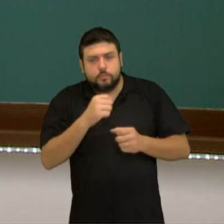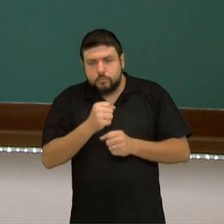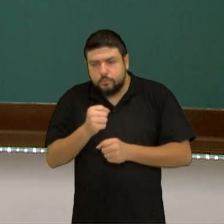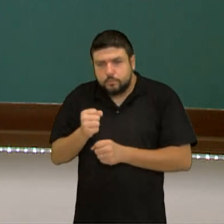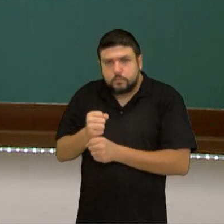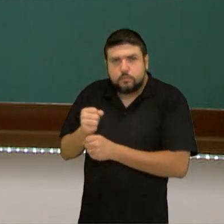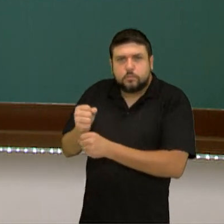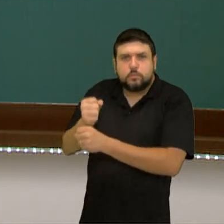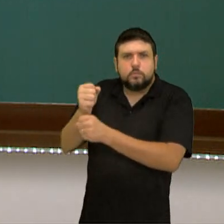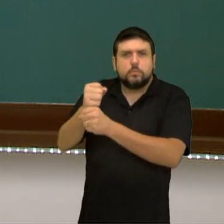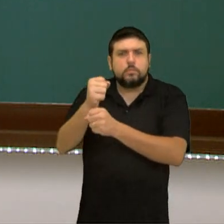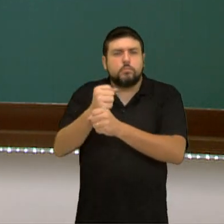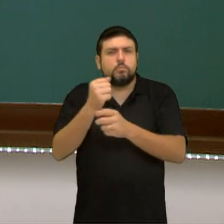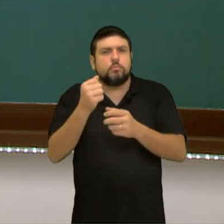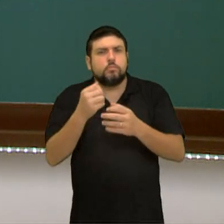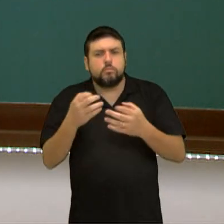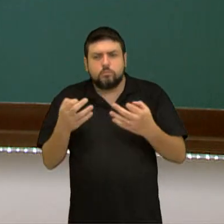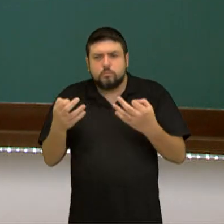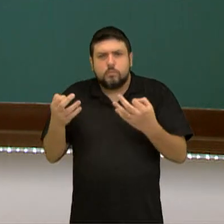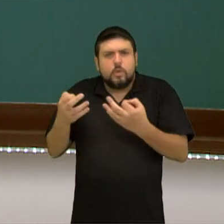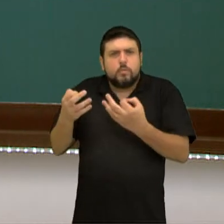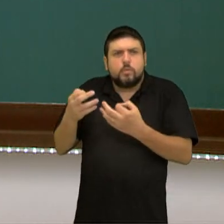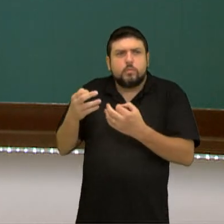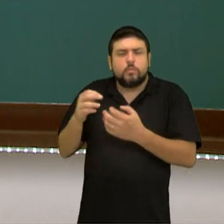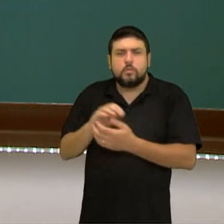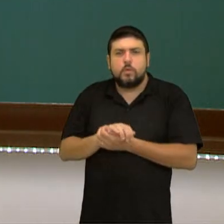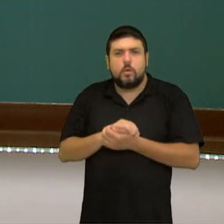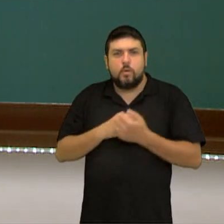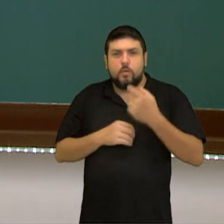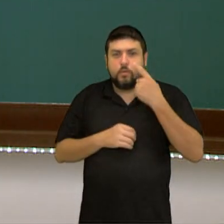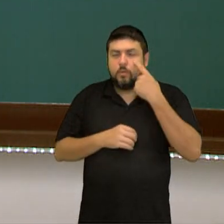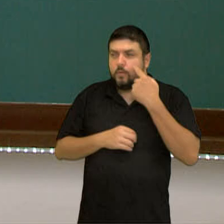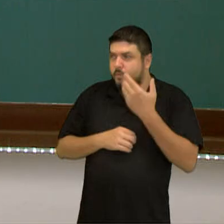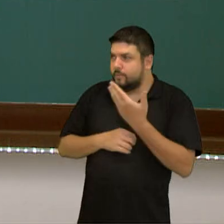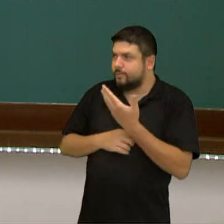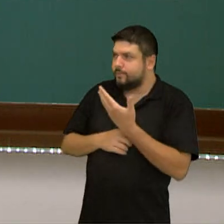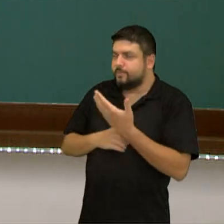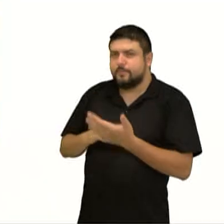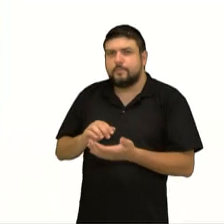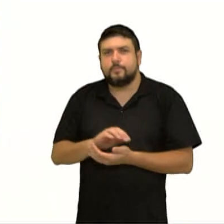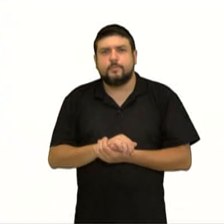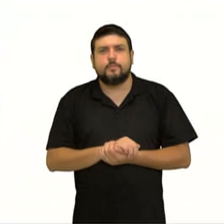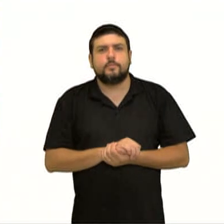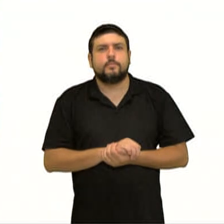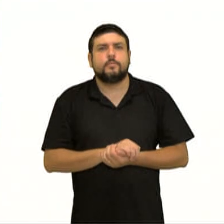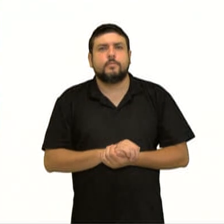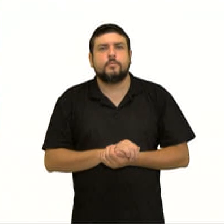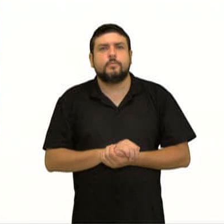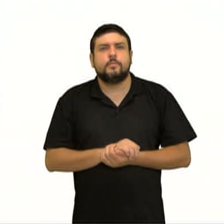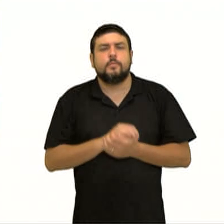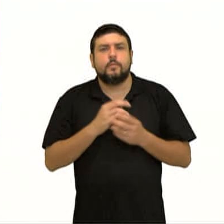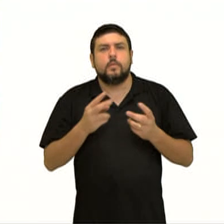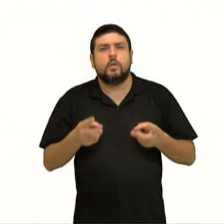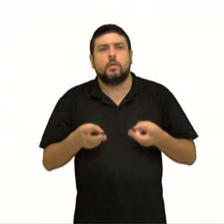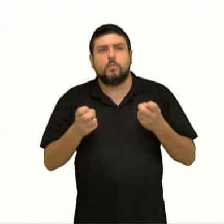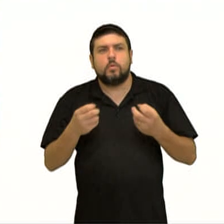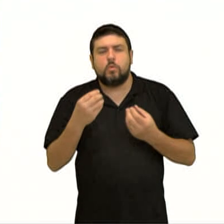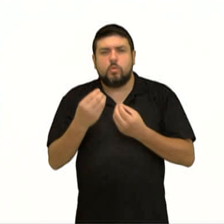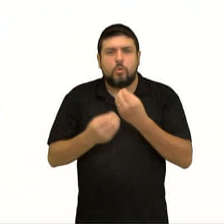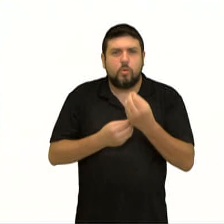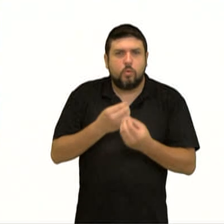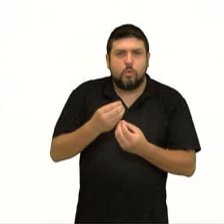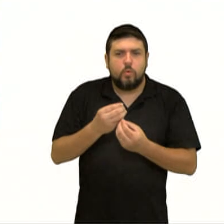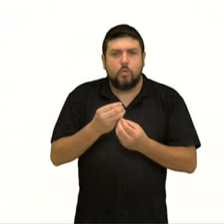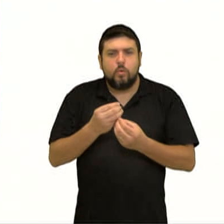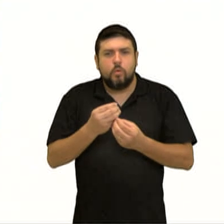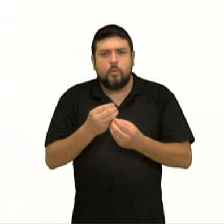na capital pernambucana, né? Então aqui você tem a igreja, já vem a concepção, né, dos arcos, do requinte, e